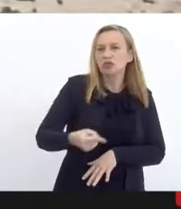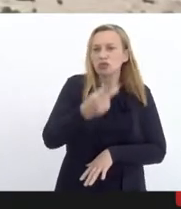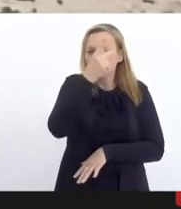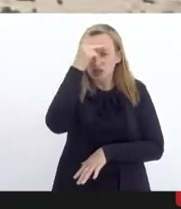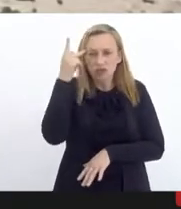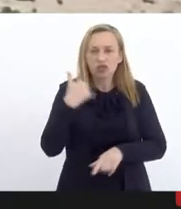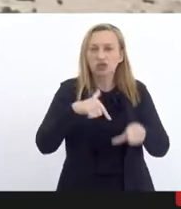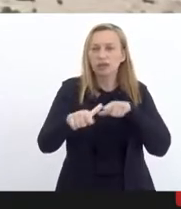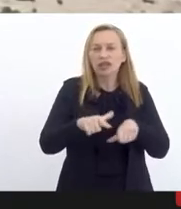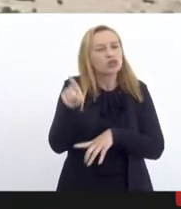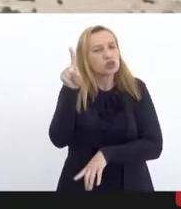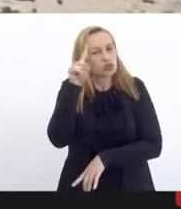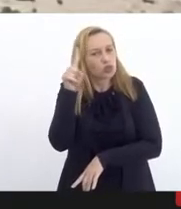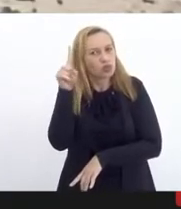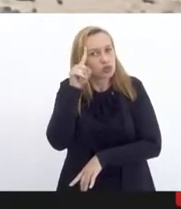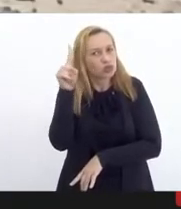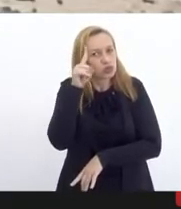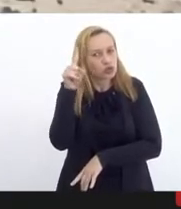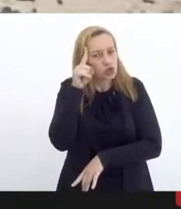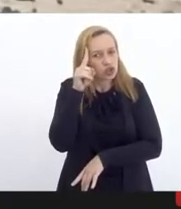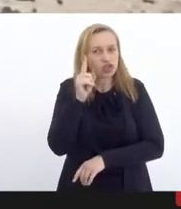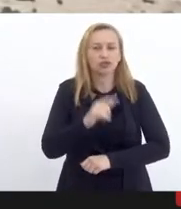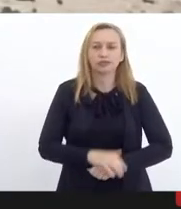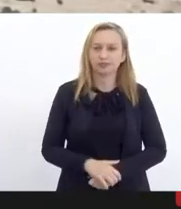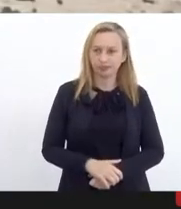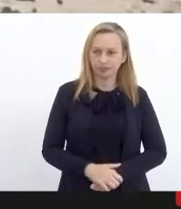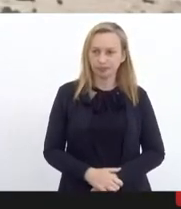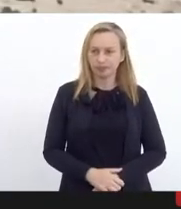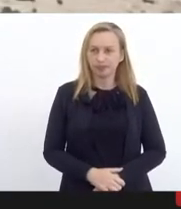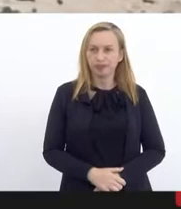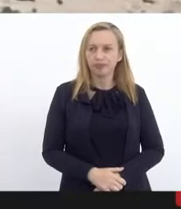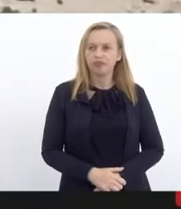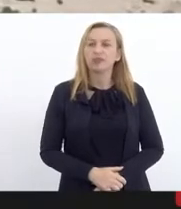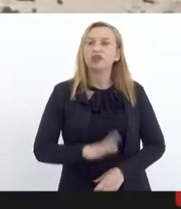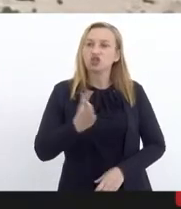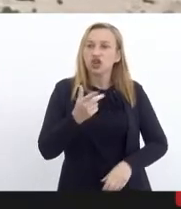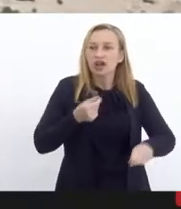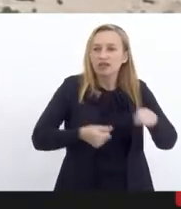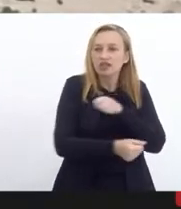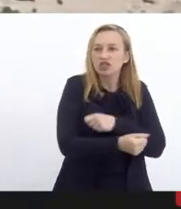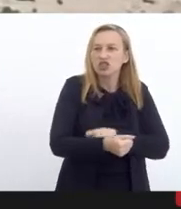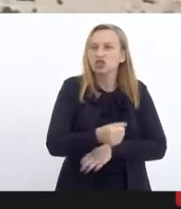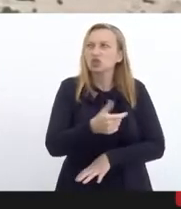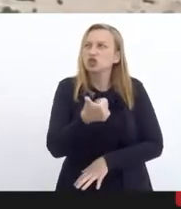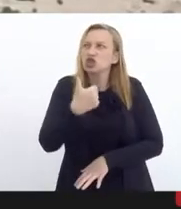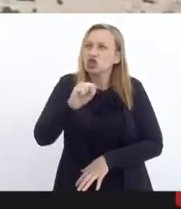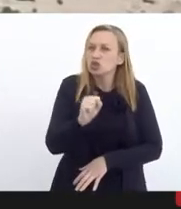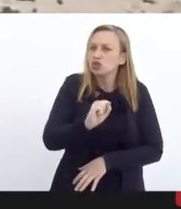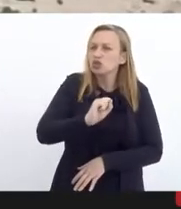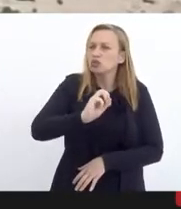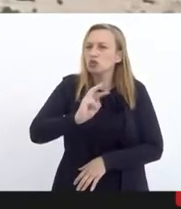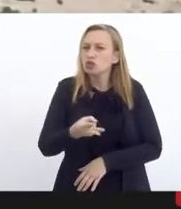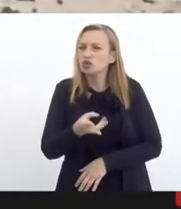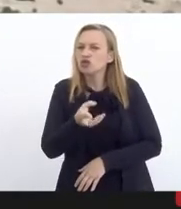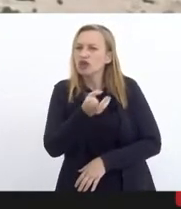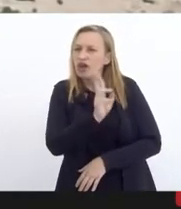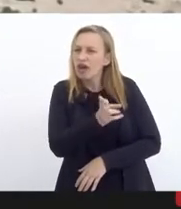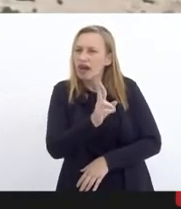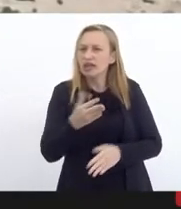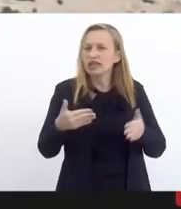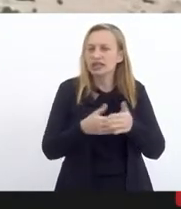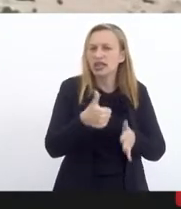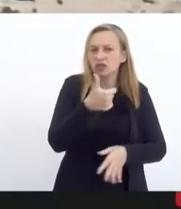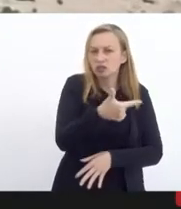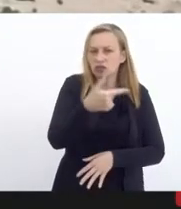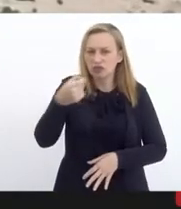trabalhadores todos os dias em suas operações. Já investimos um total de 18 bilhões de reais até